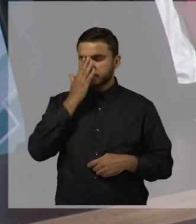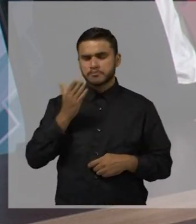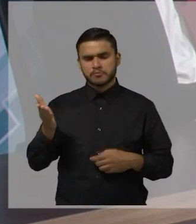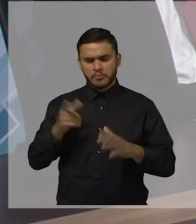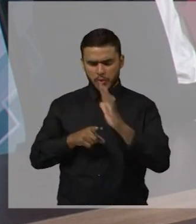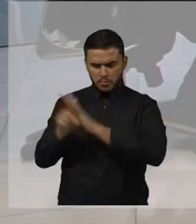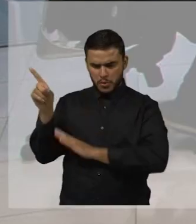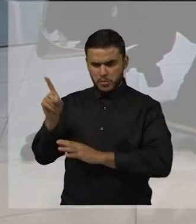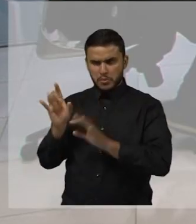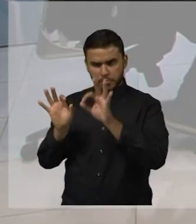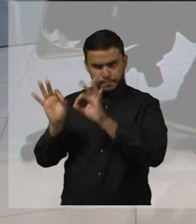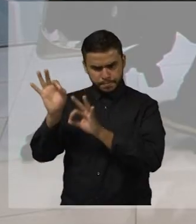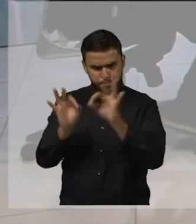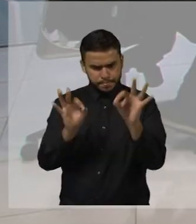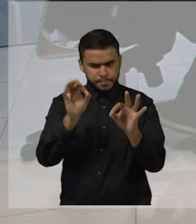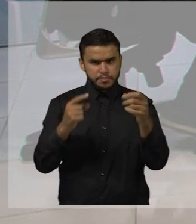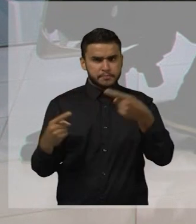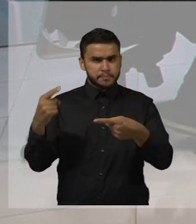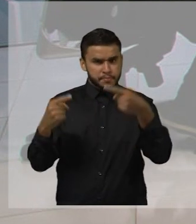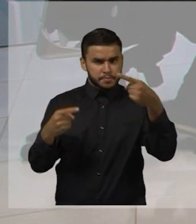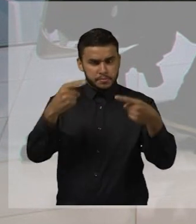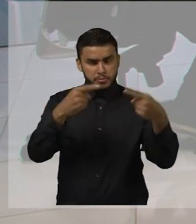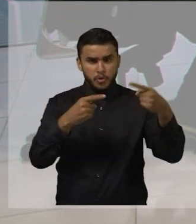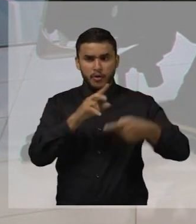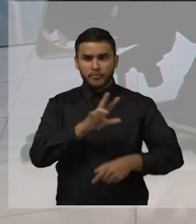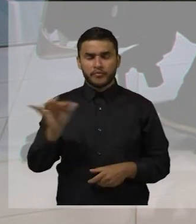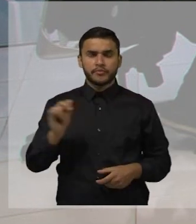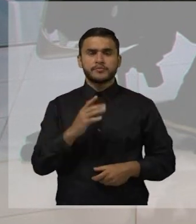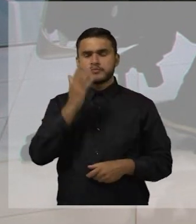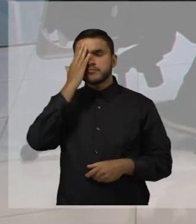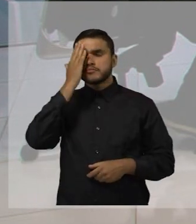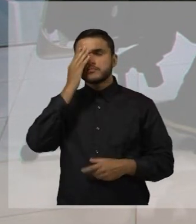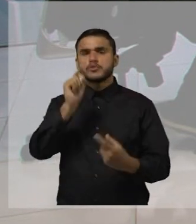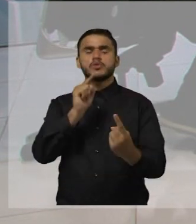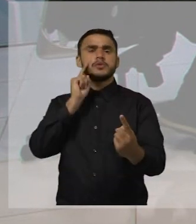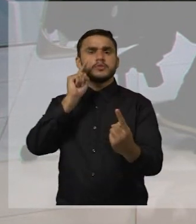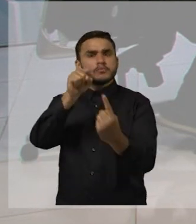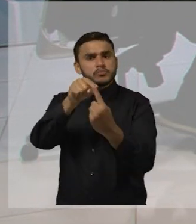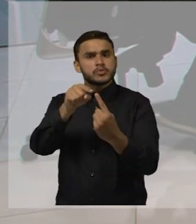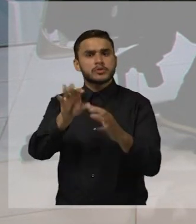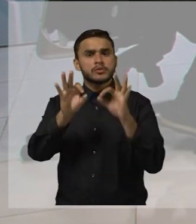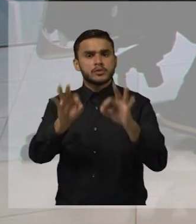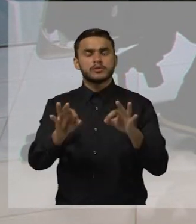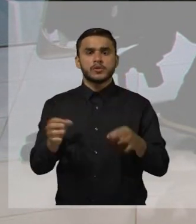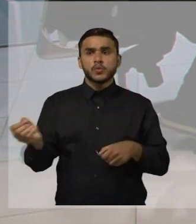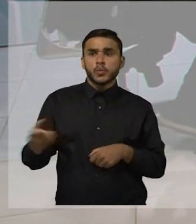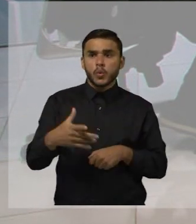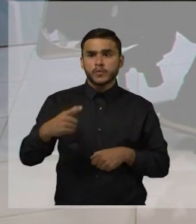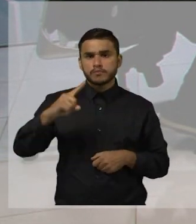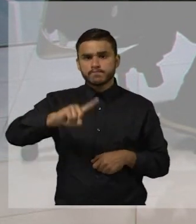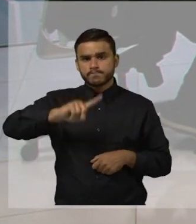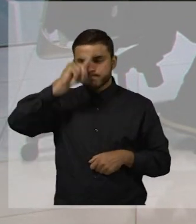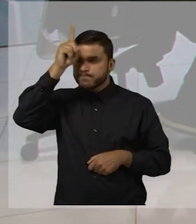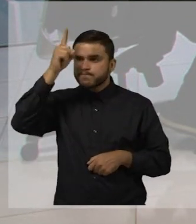reorganização da política para que nós possamos ter também uma renovação de ideias para melhorar essa